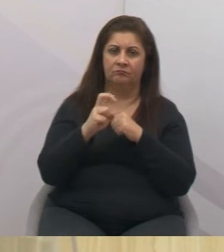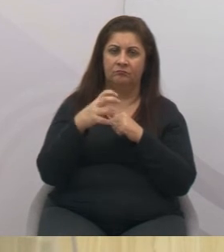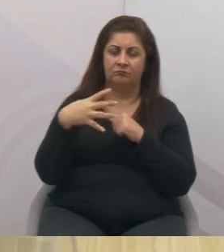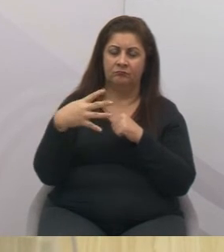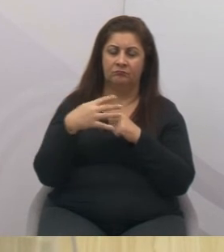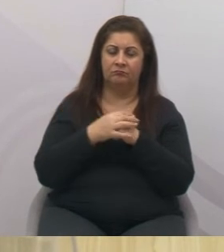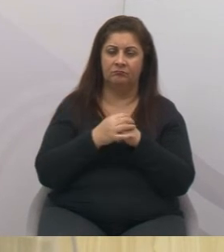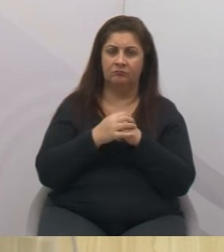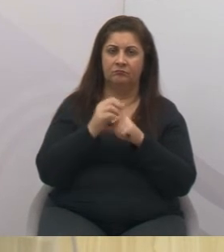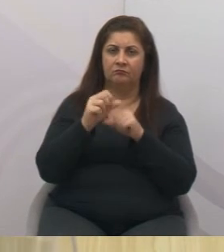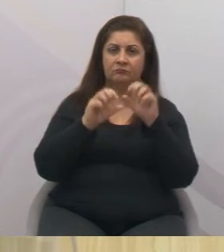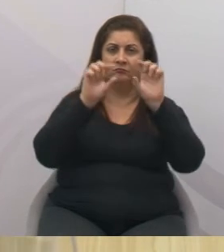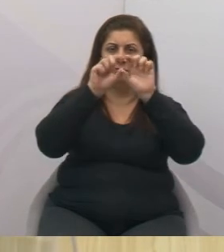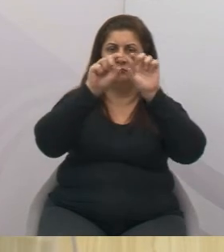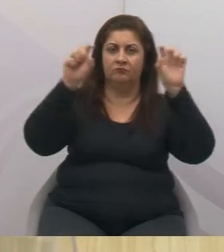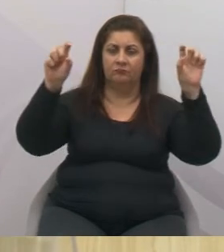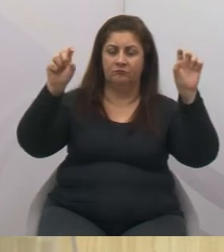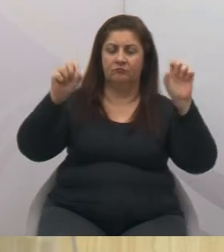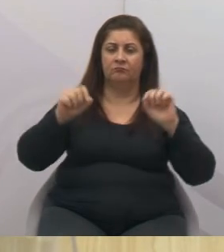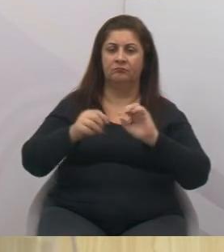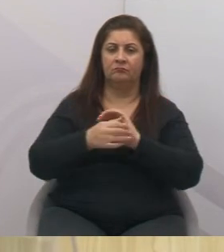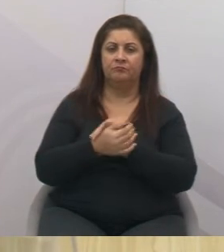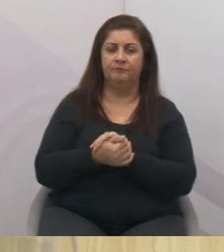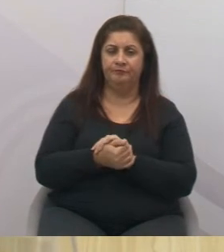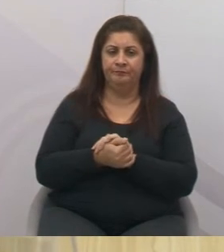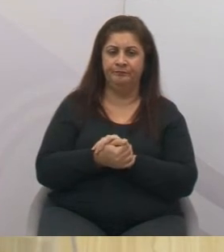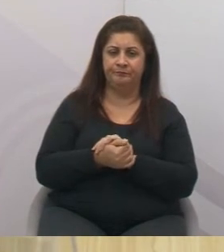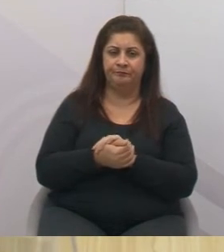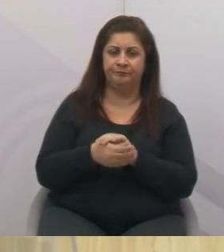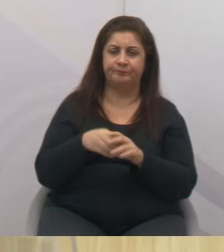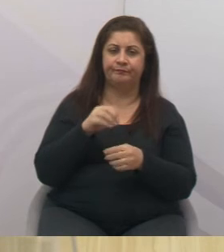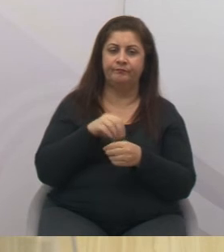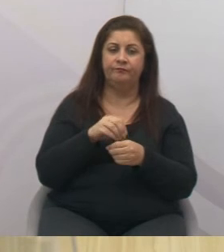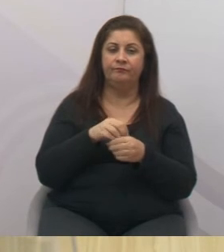Altera-se o caput do artigo 22 na Lei Municipal